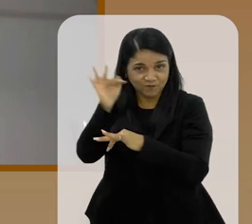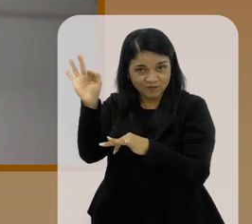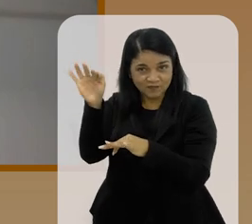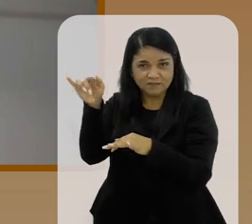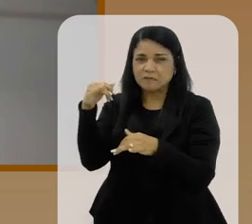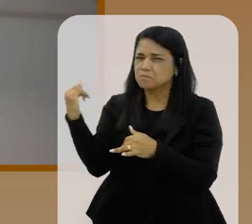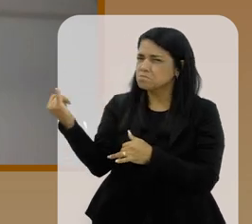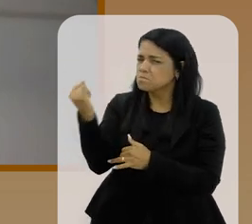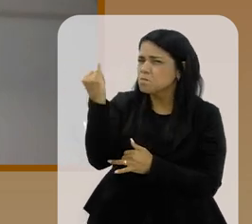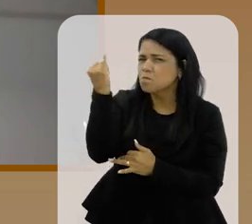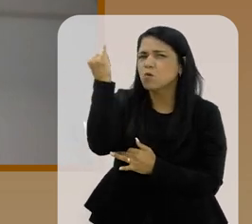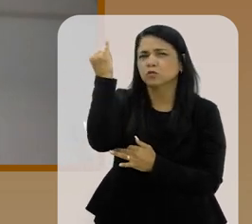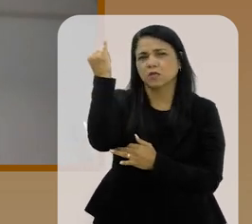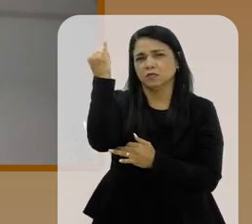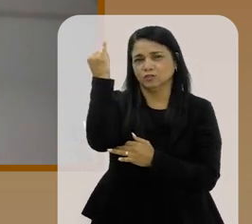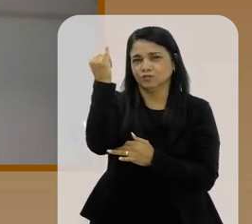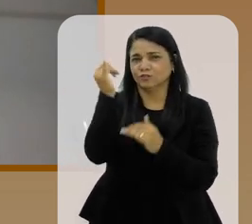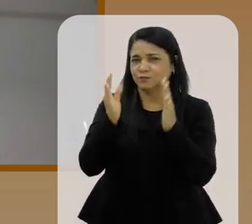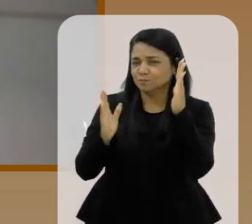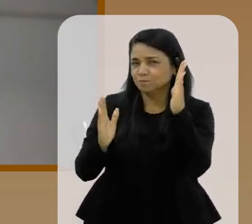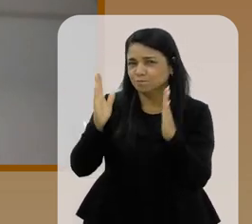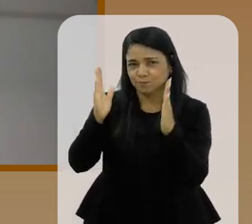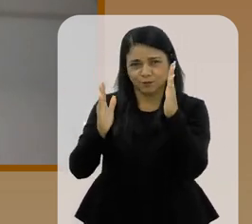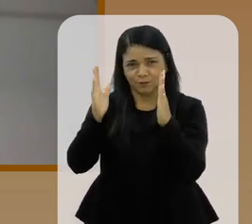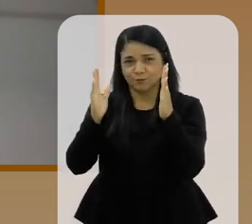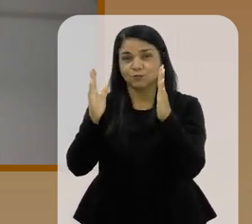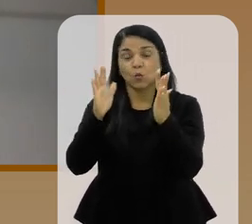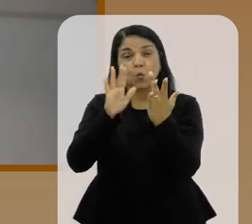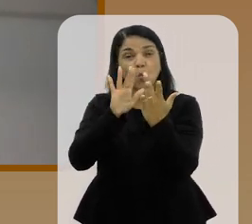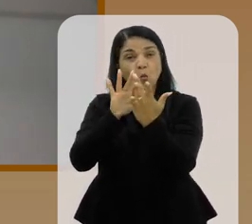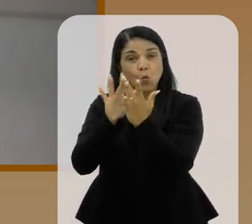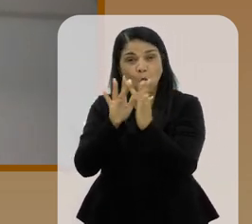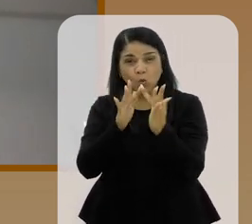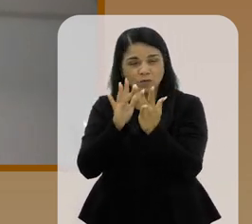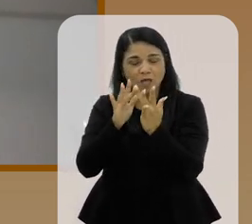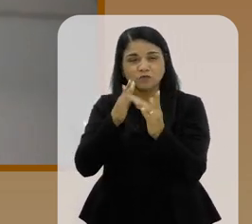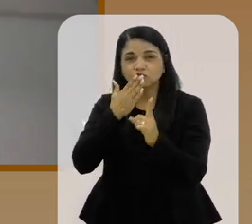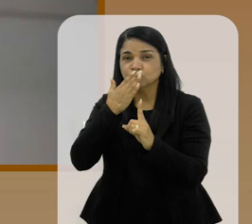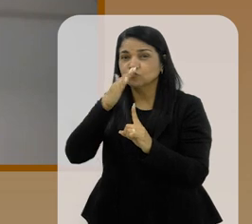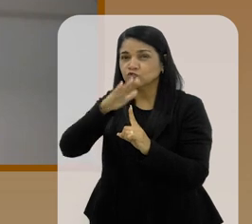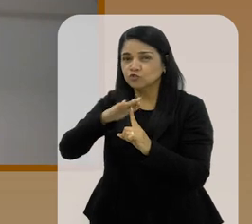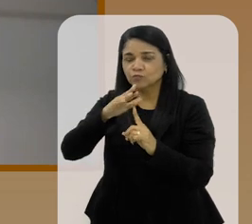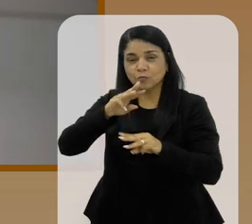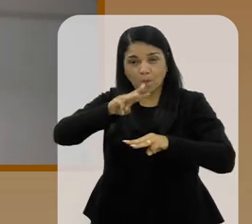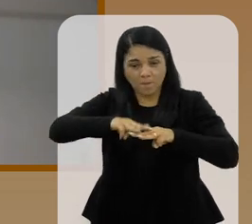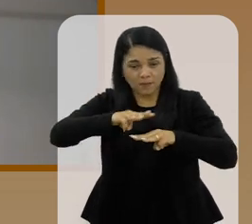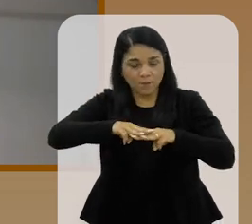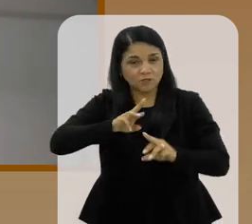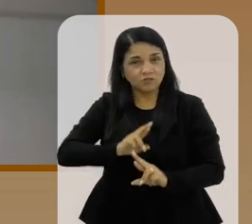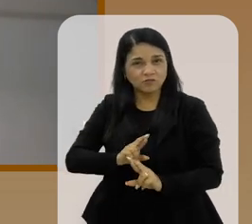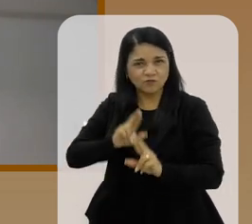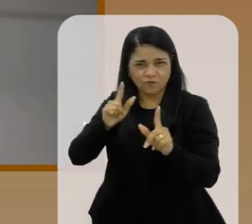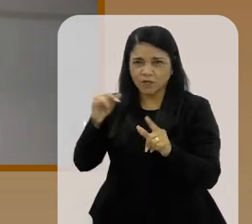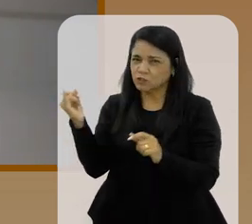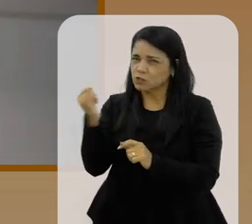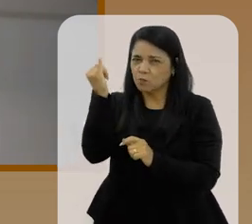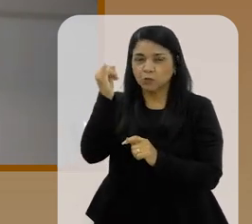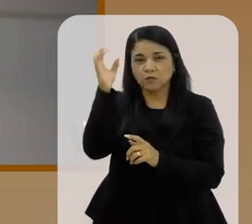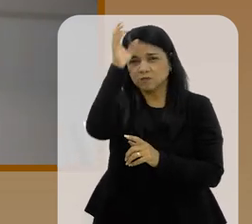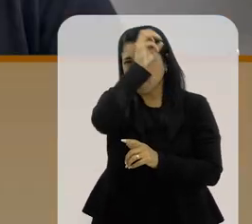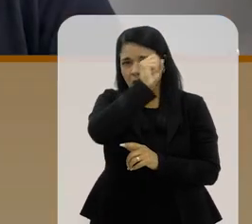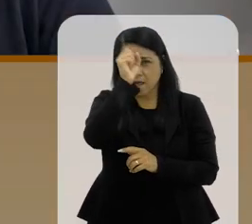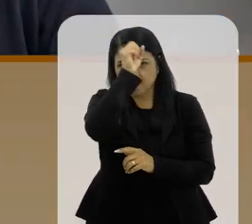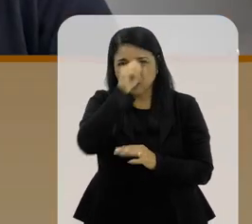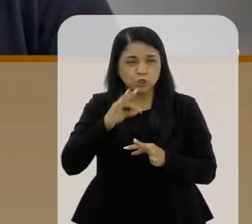E foi importante esse período também, porque o contato com um estilo diferente de fazer matemática foi importante,